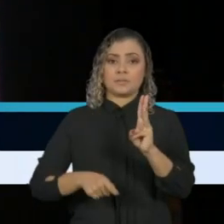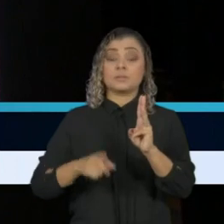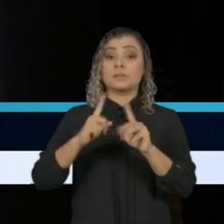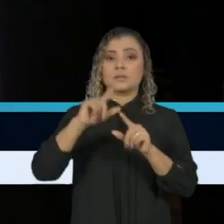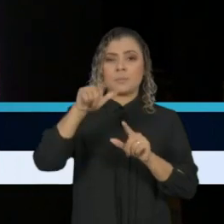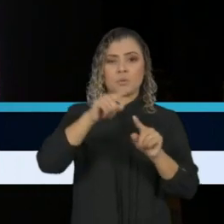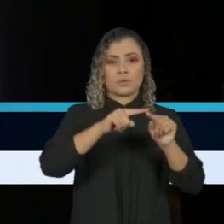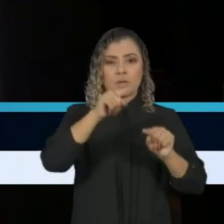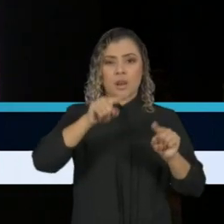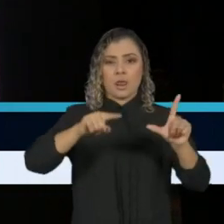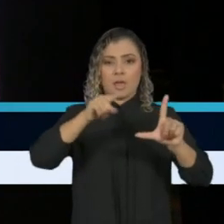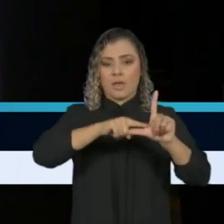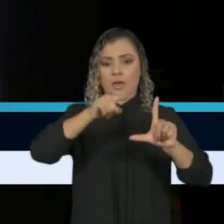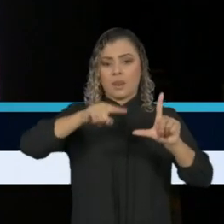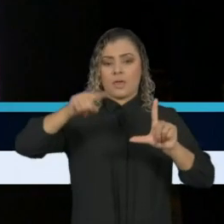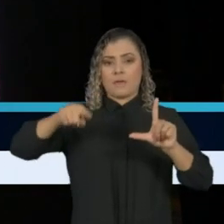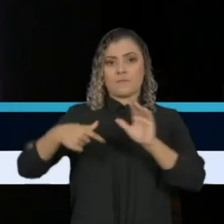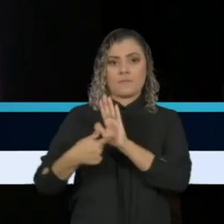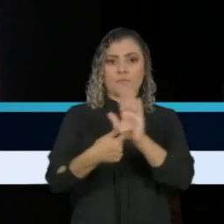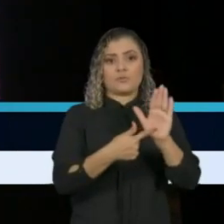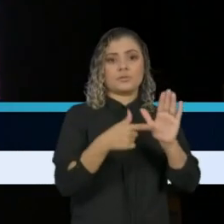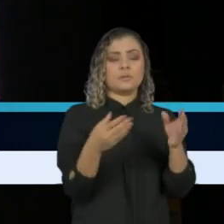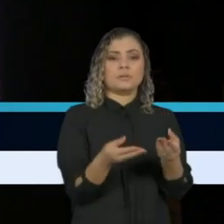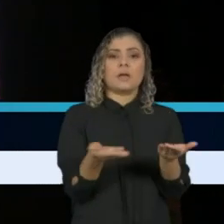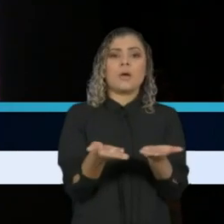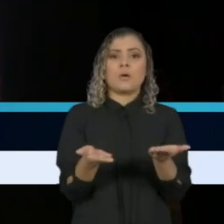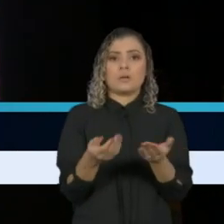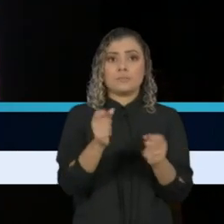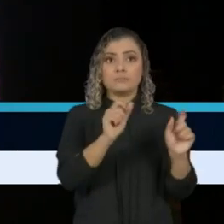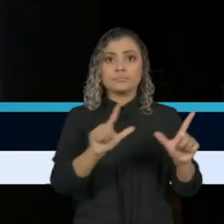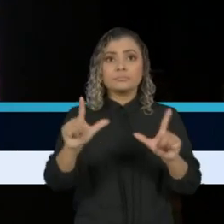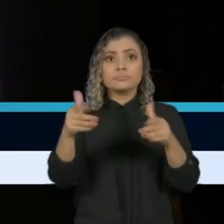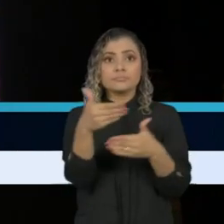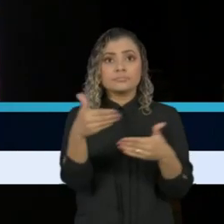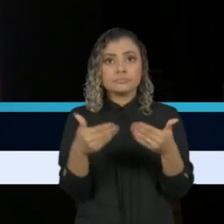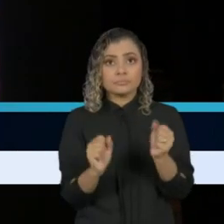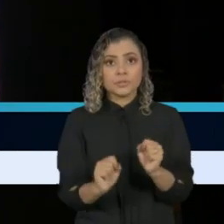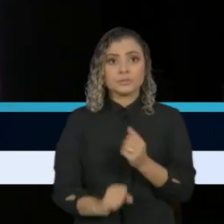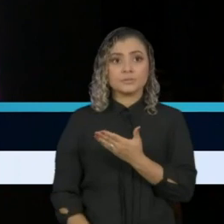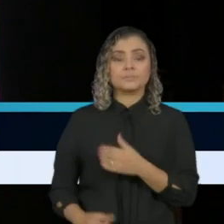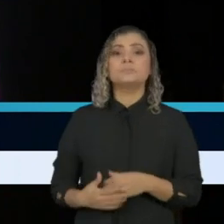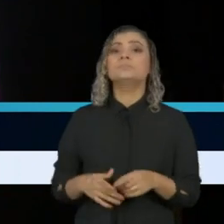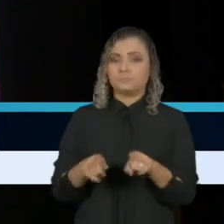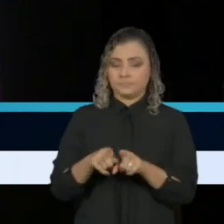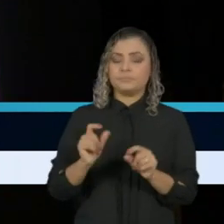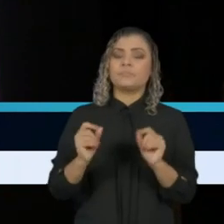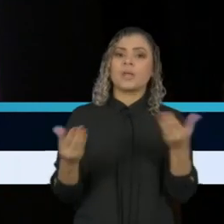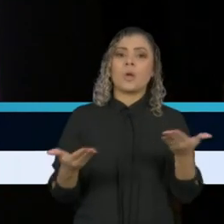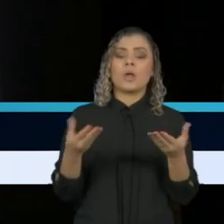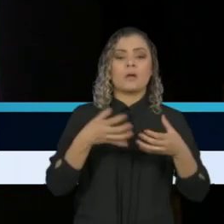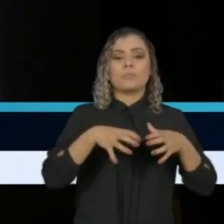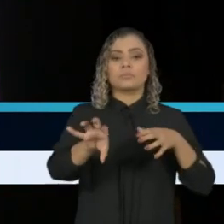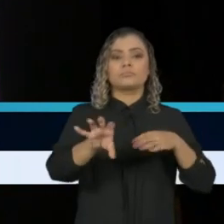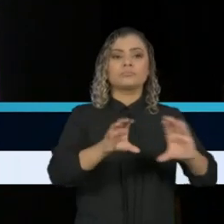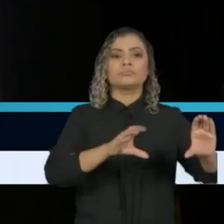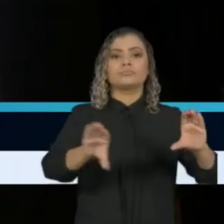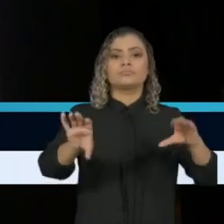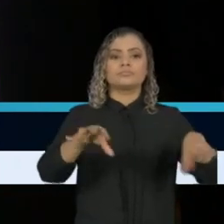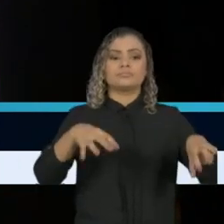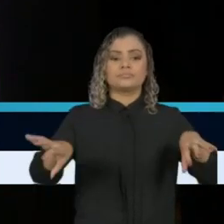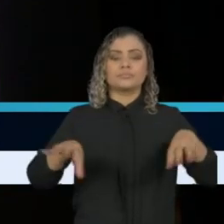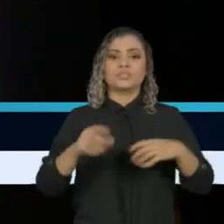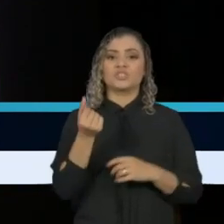gráfico, um pouco a situação, o próximo, por favor, um pouco a situação então de como é distribuído os recursos públicos,